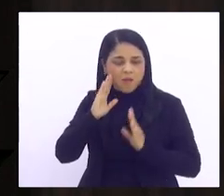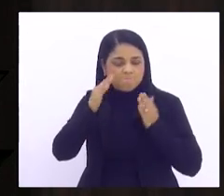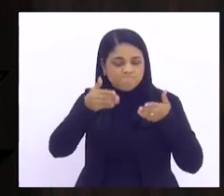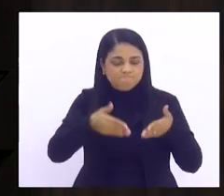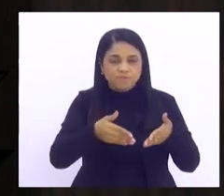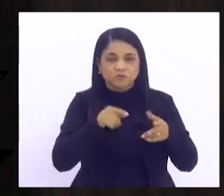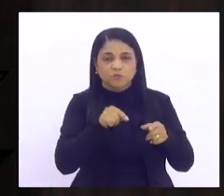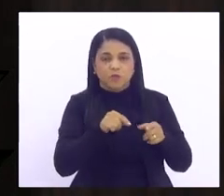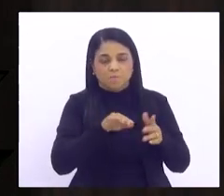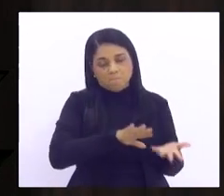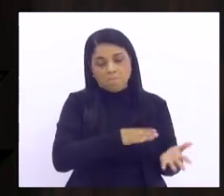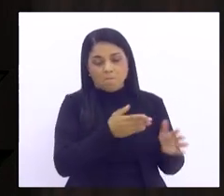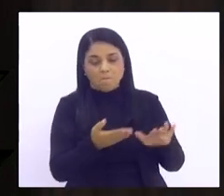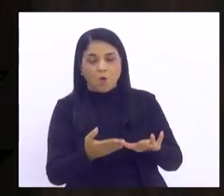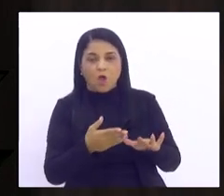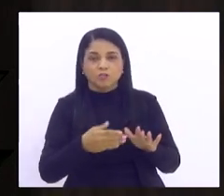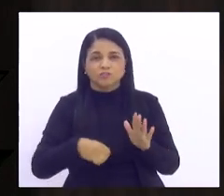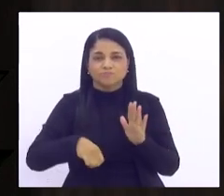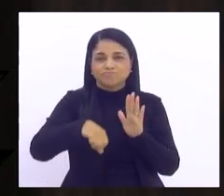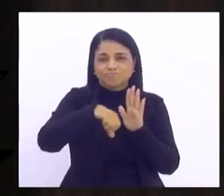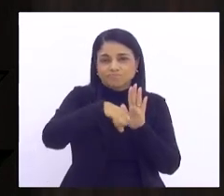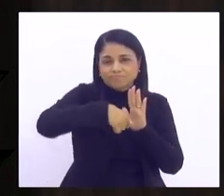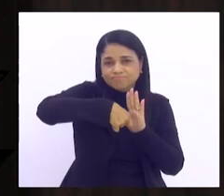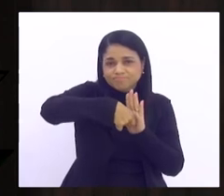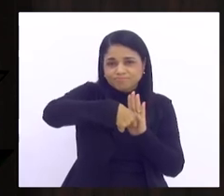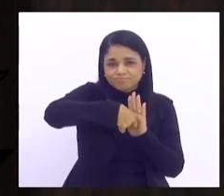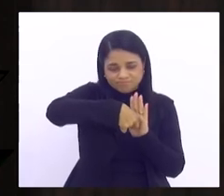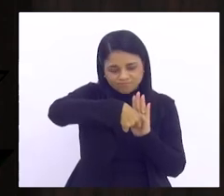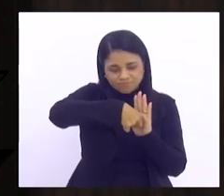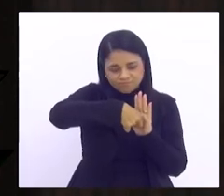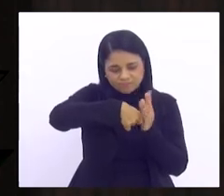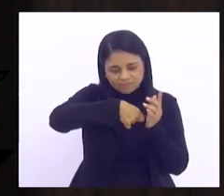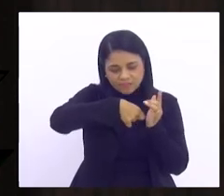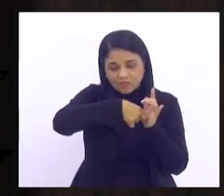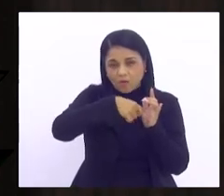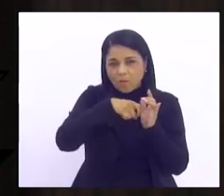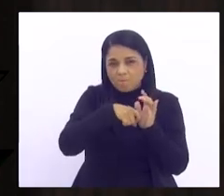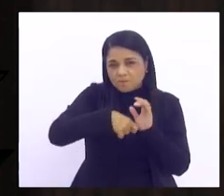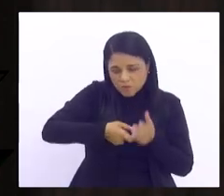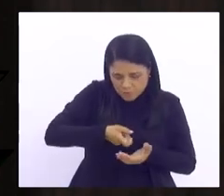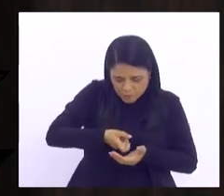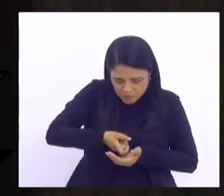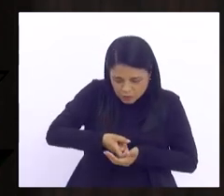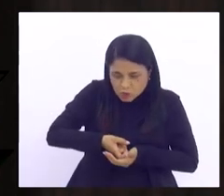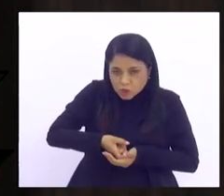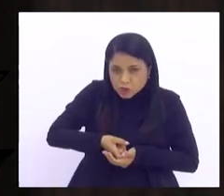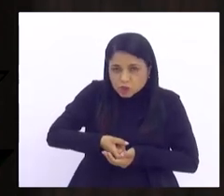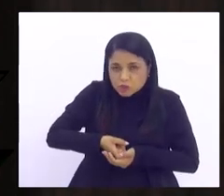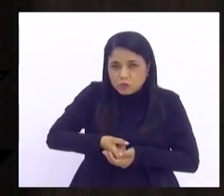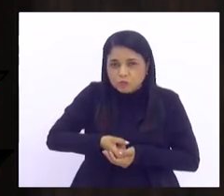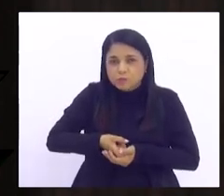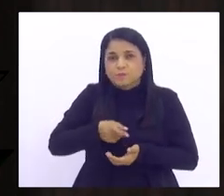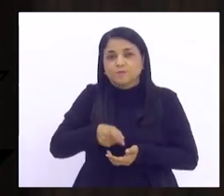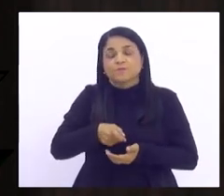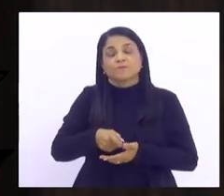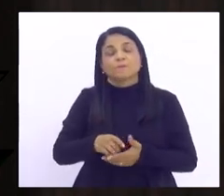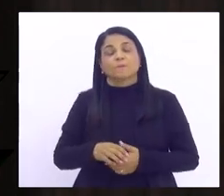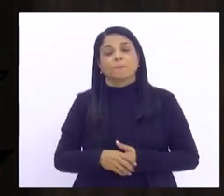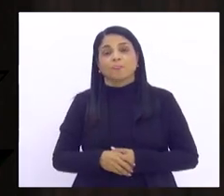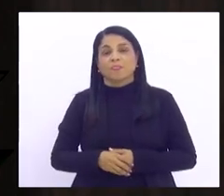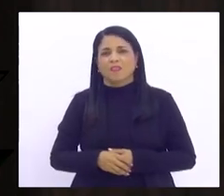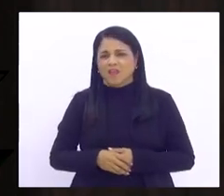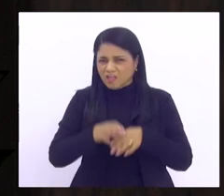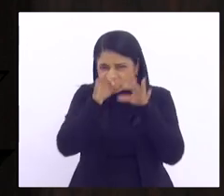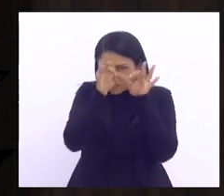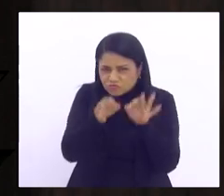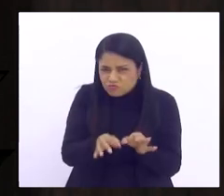um legado de morte. Então, voltando ao caso deste bebê, será que é